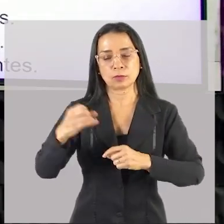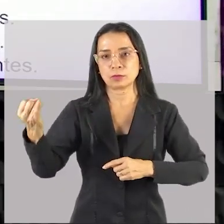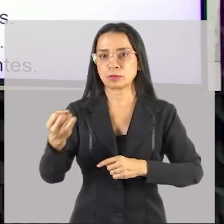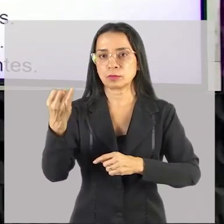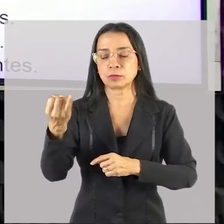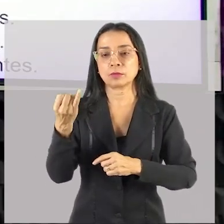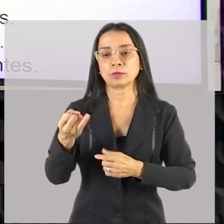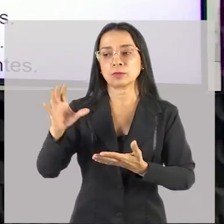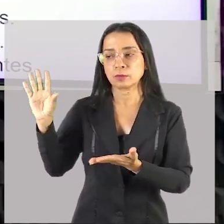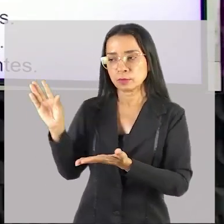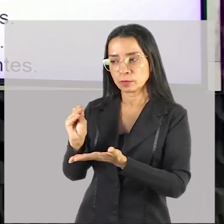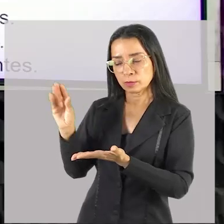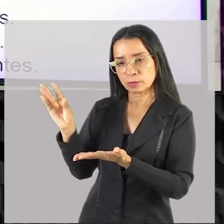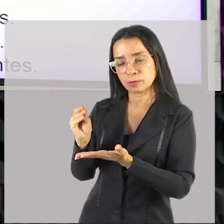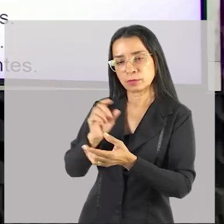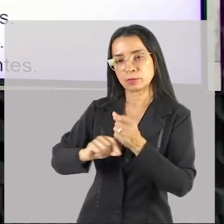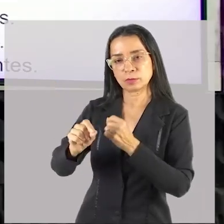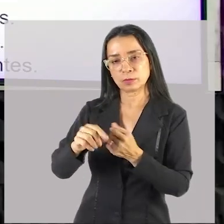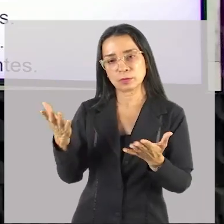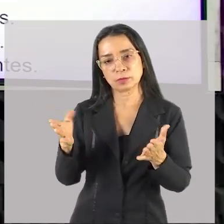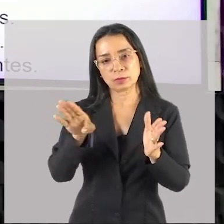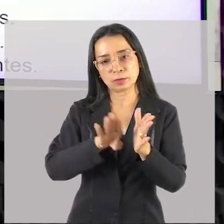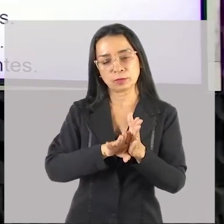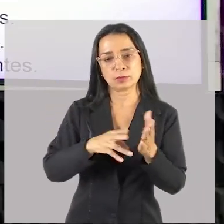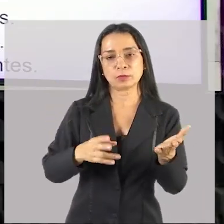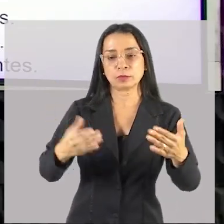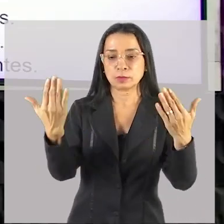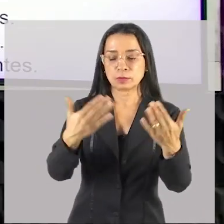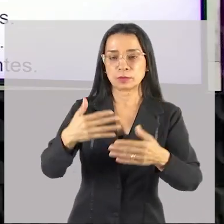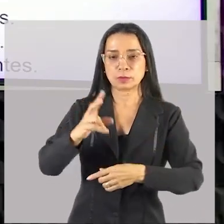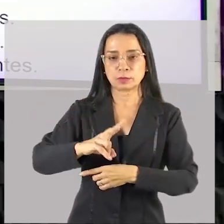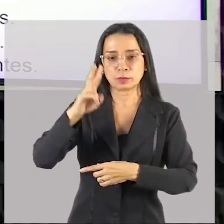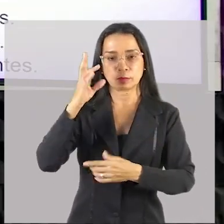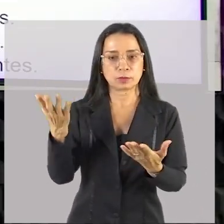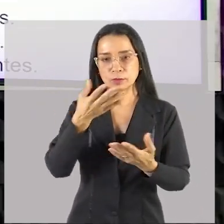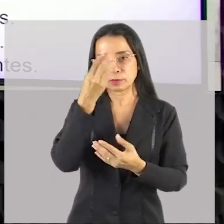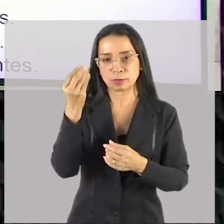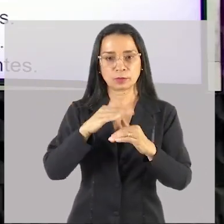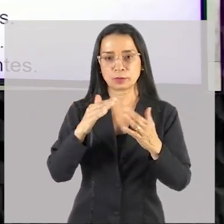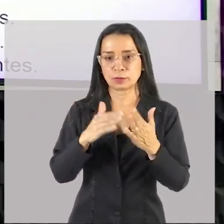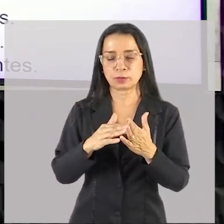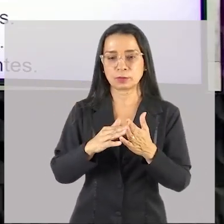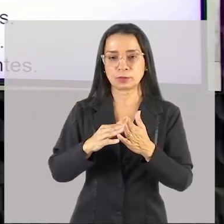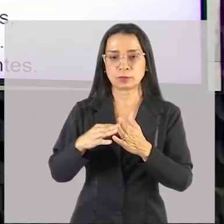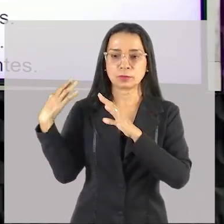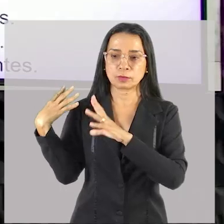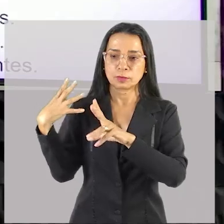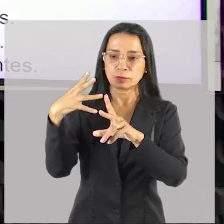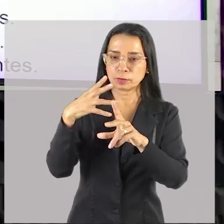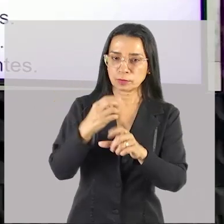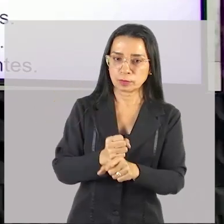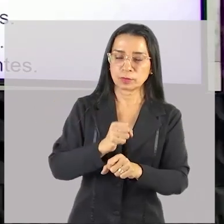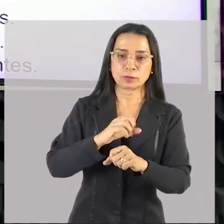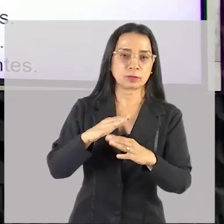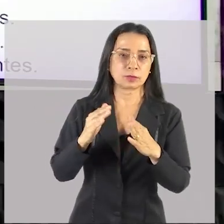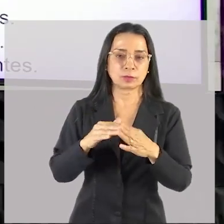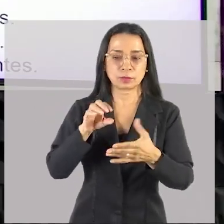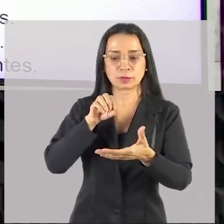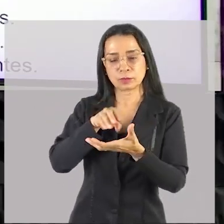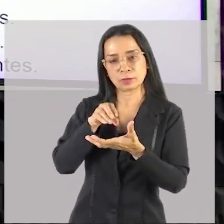metafísicos. O Aristóteles fala sobre a lógica, o Aristóteles fala sobre a metafísica, porém a questão é sobre a ética e política aristotélica.